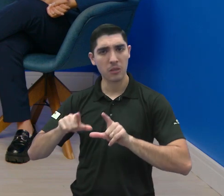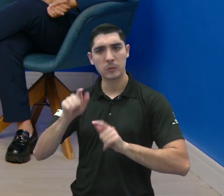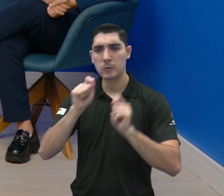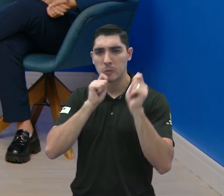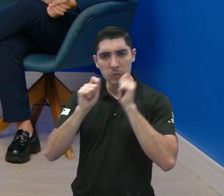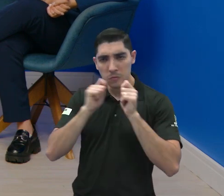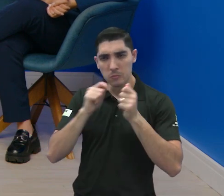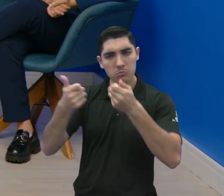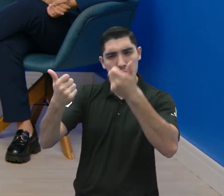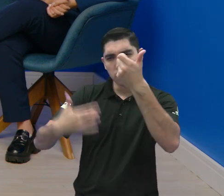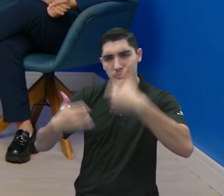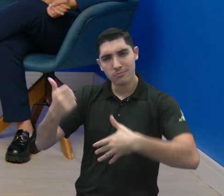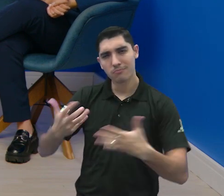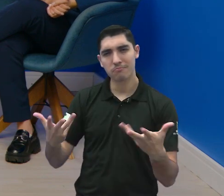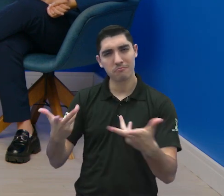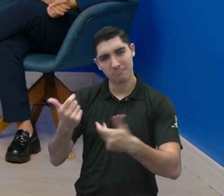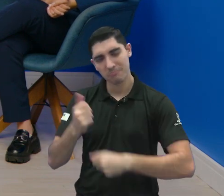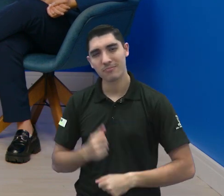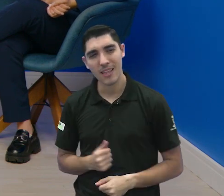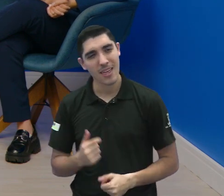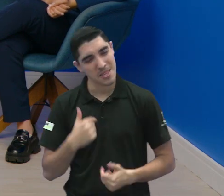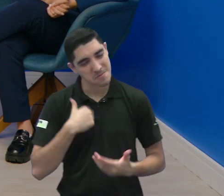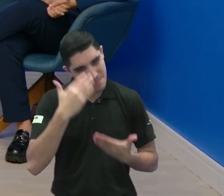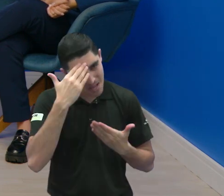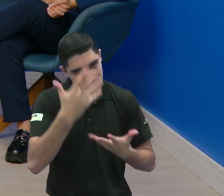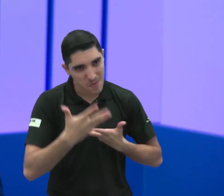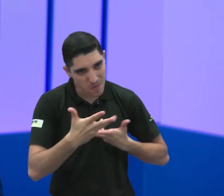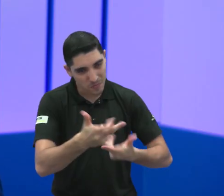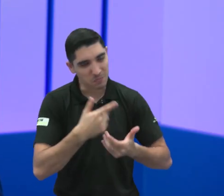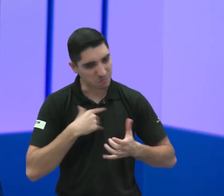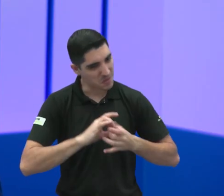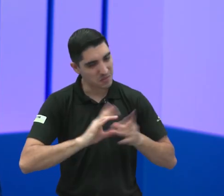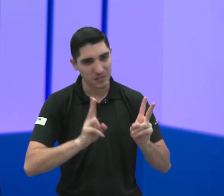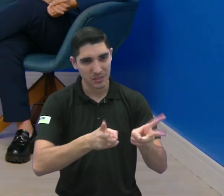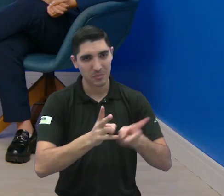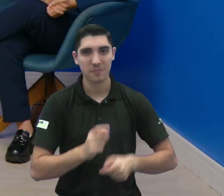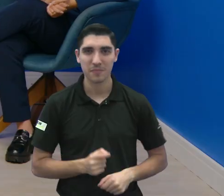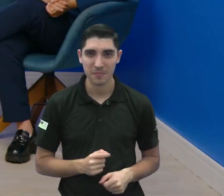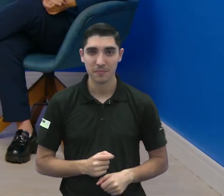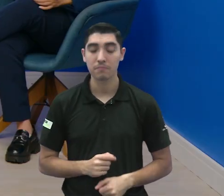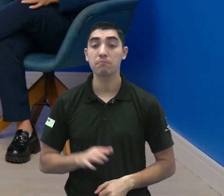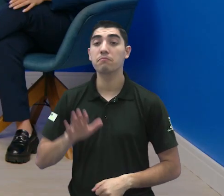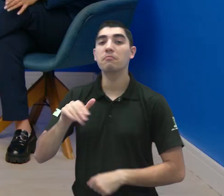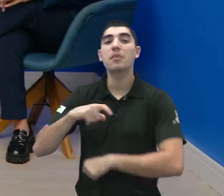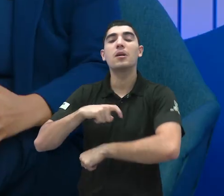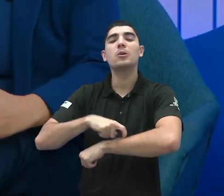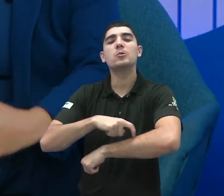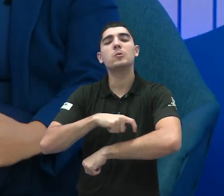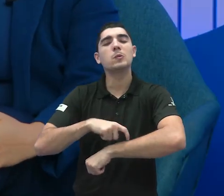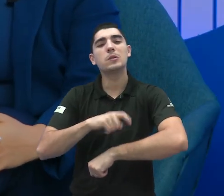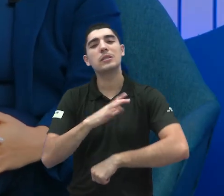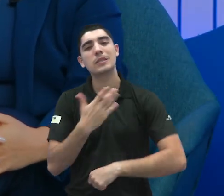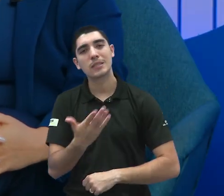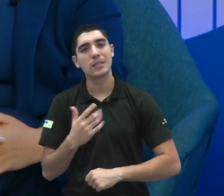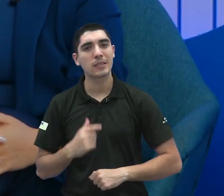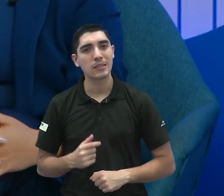Política, entrevista, conversa, sempre muito boa. Eu que agradeço, disponho sempre. Júlia,